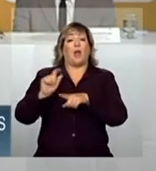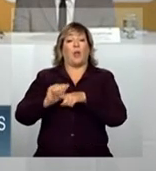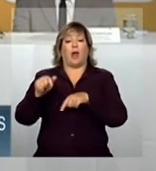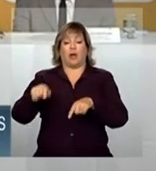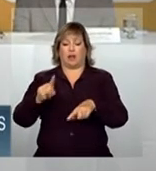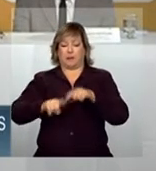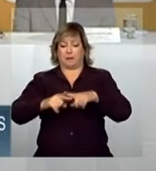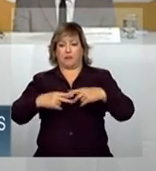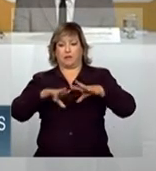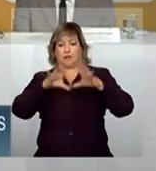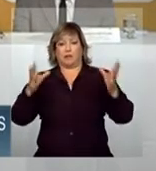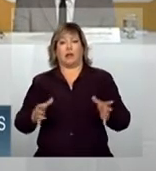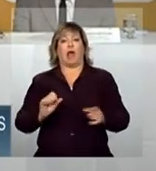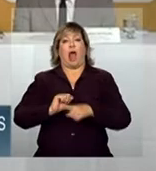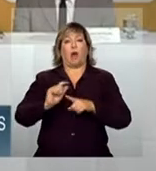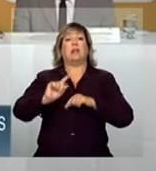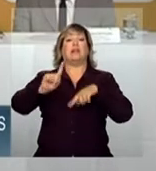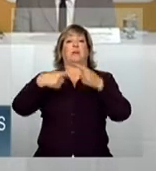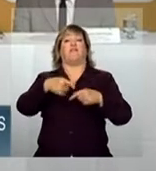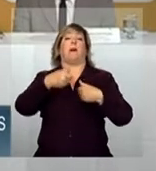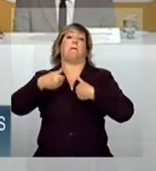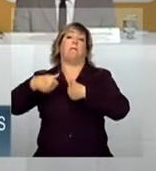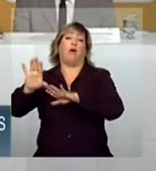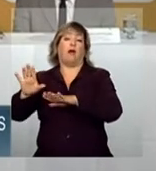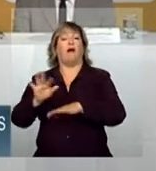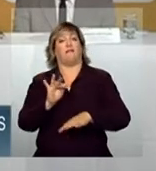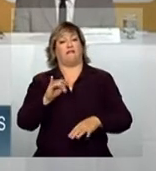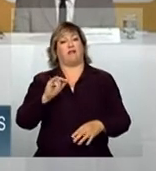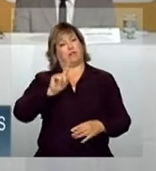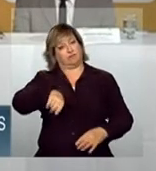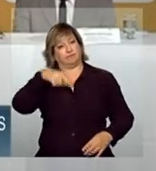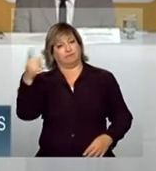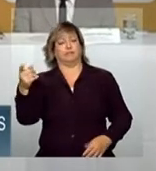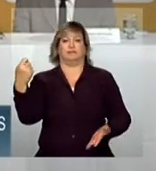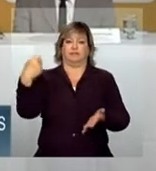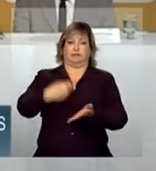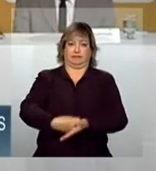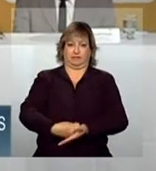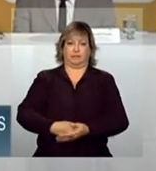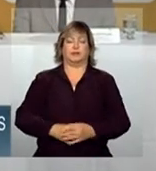equipamento depois vai embora. Passou para a FIFA. Né?